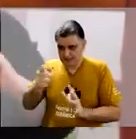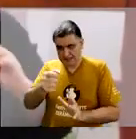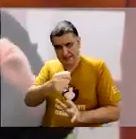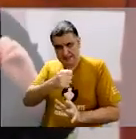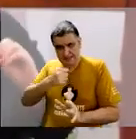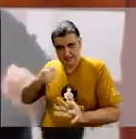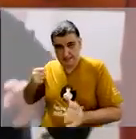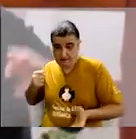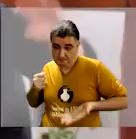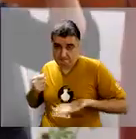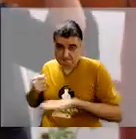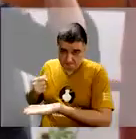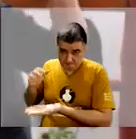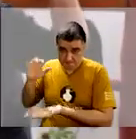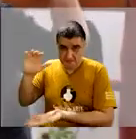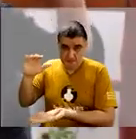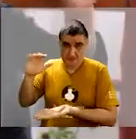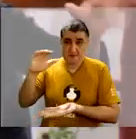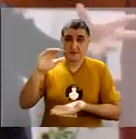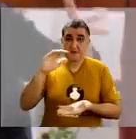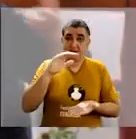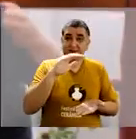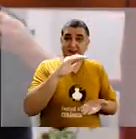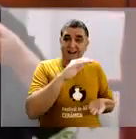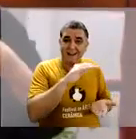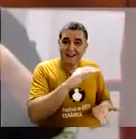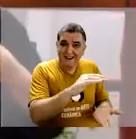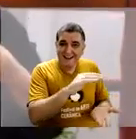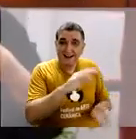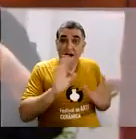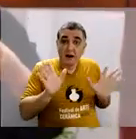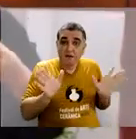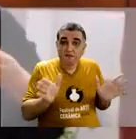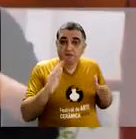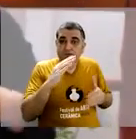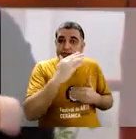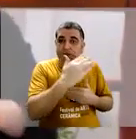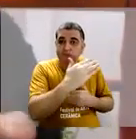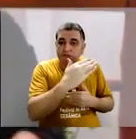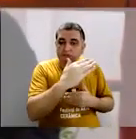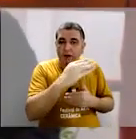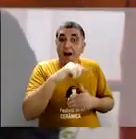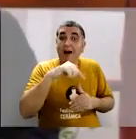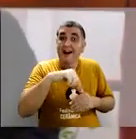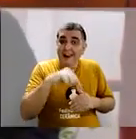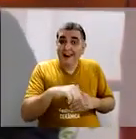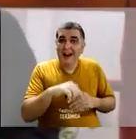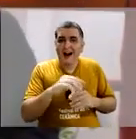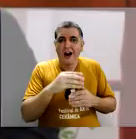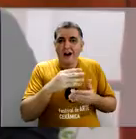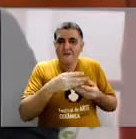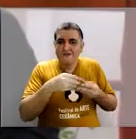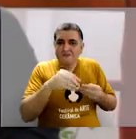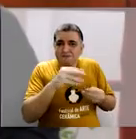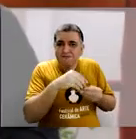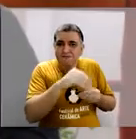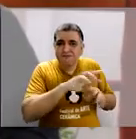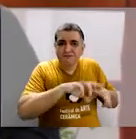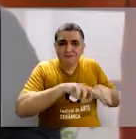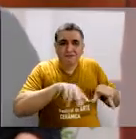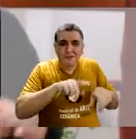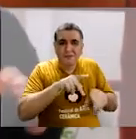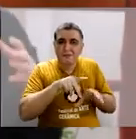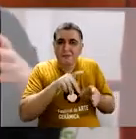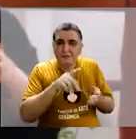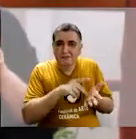grau de incandescência. Você abrir e você retirar essa peça e levá-la para uma câmara de fumaça.